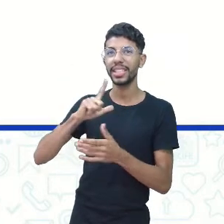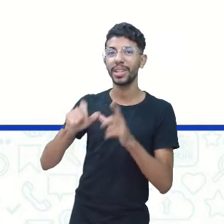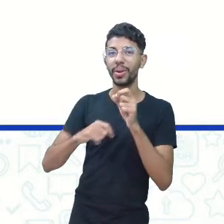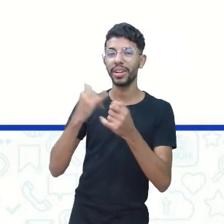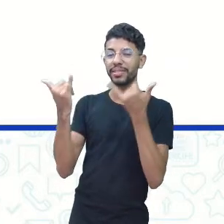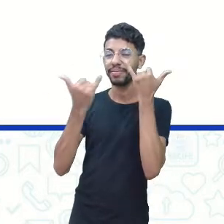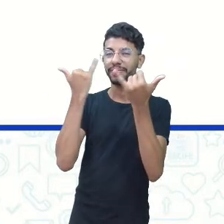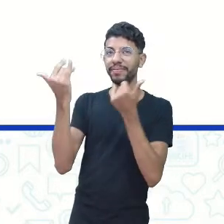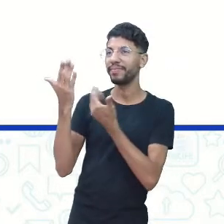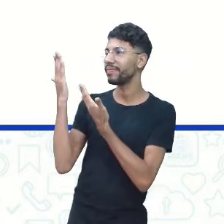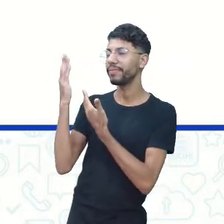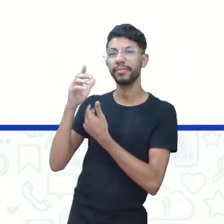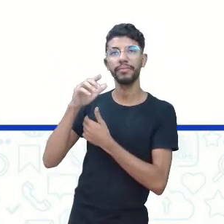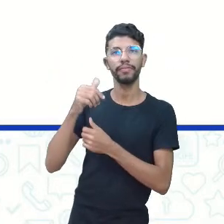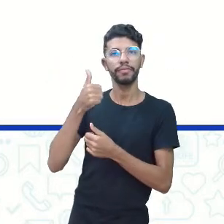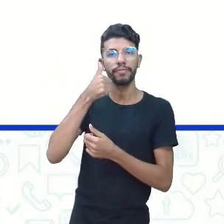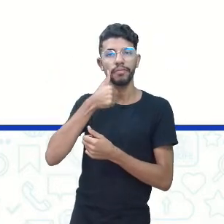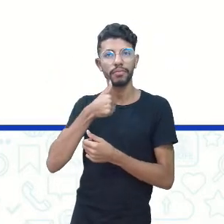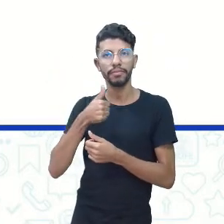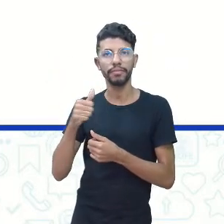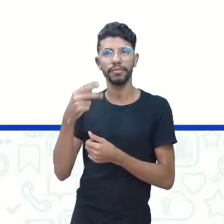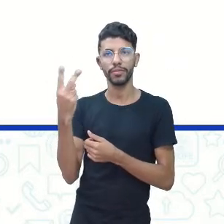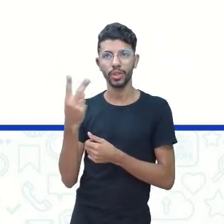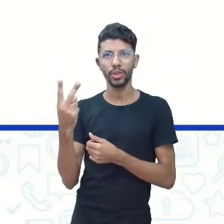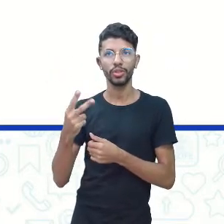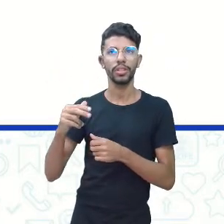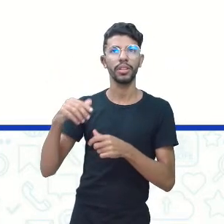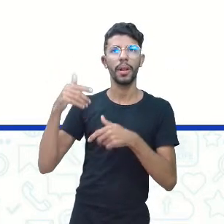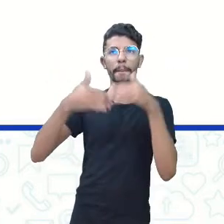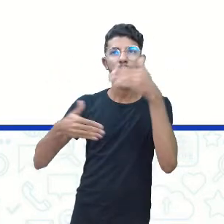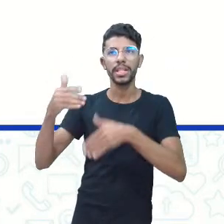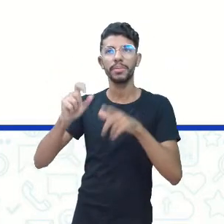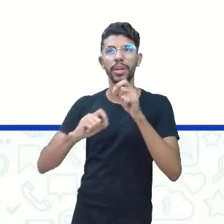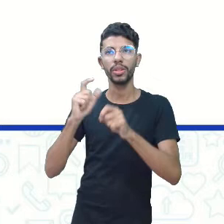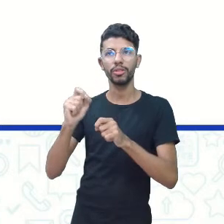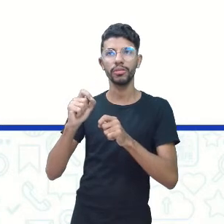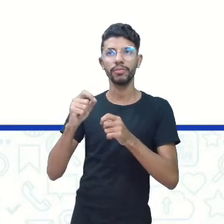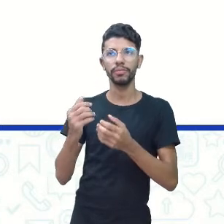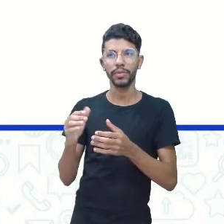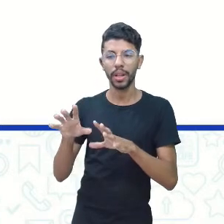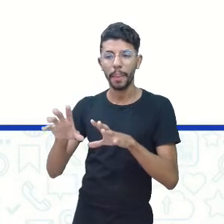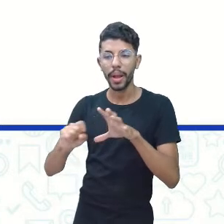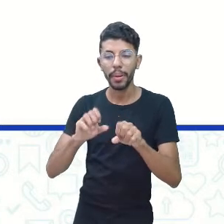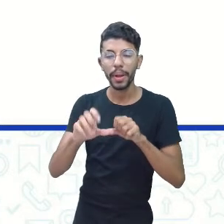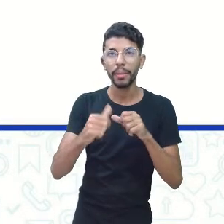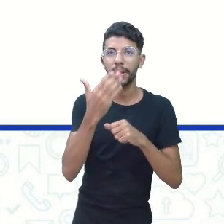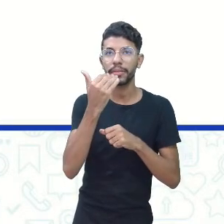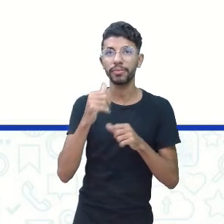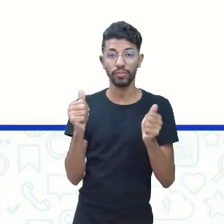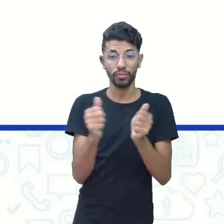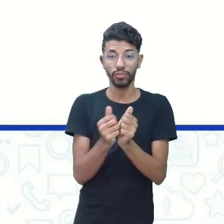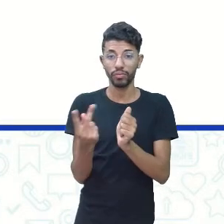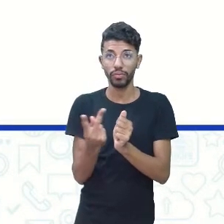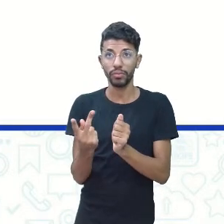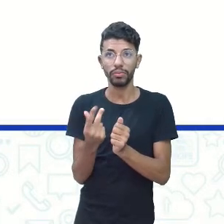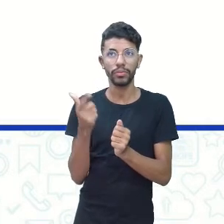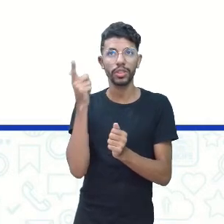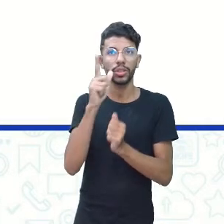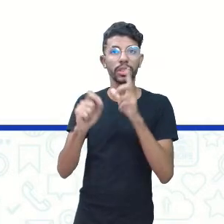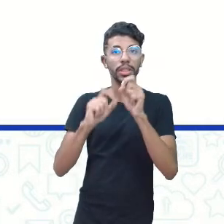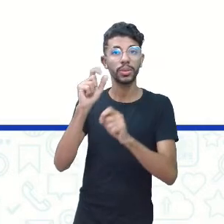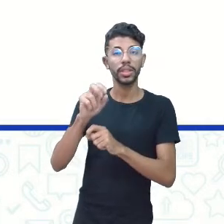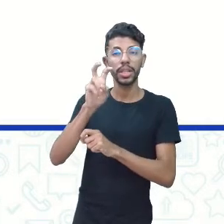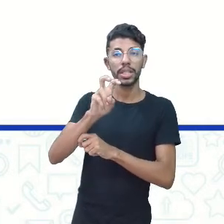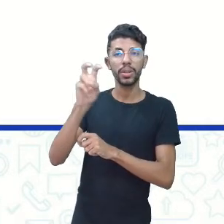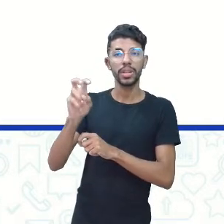Carol estão participando de uma gincana de doação de alimentos. Juntas, elas arrecadaram 55 litros de leite para